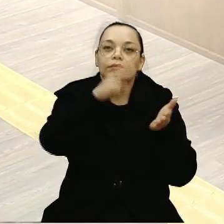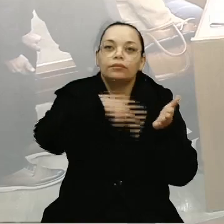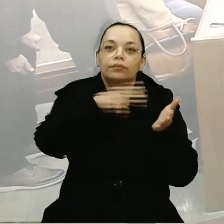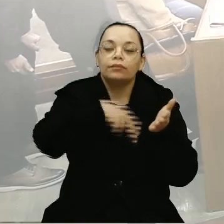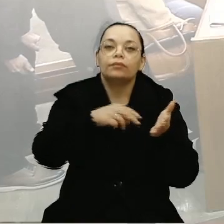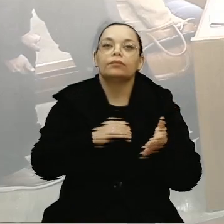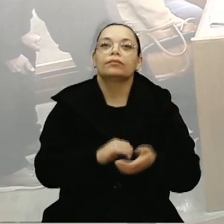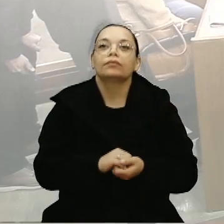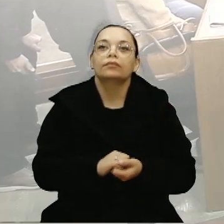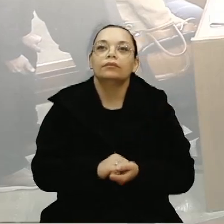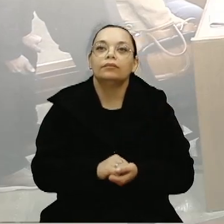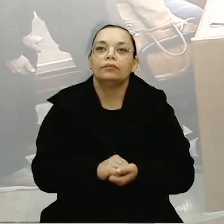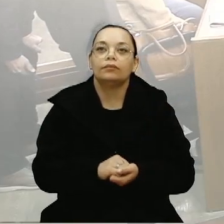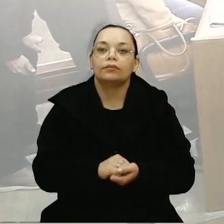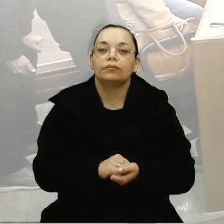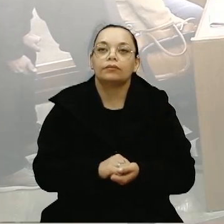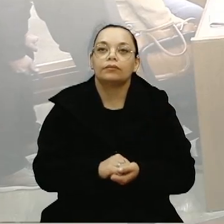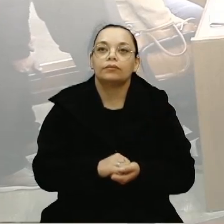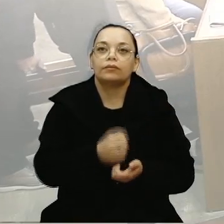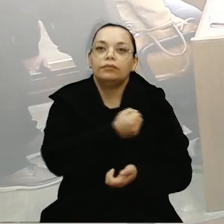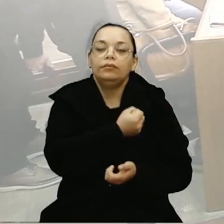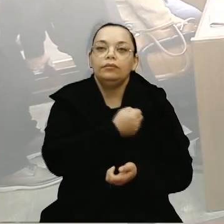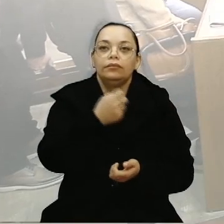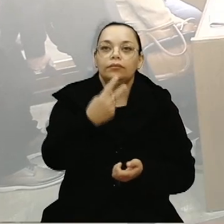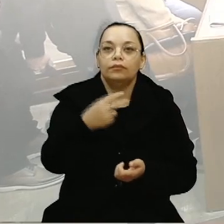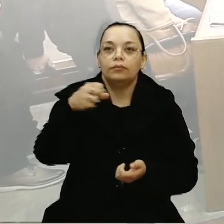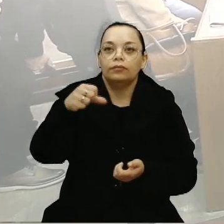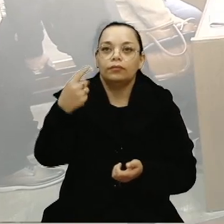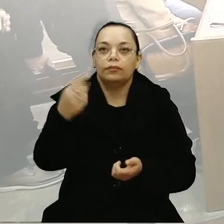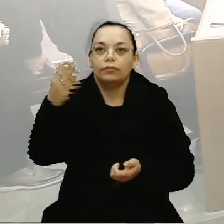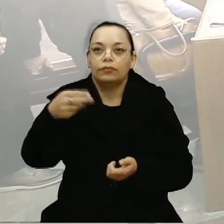parecer. Parecer número